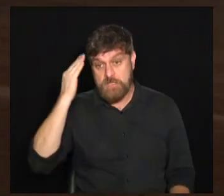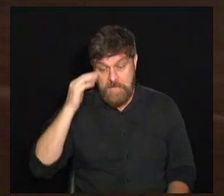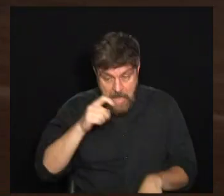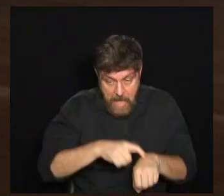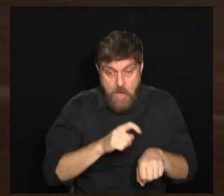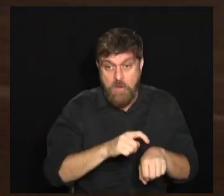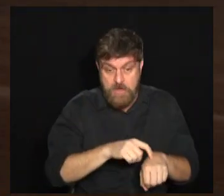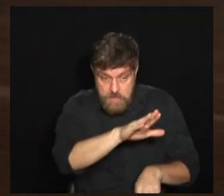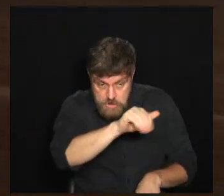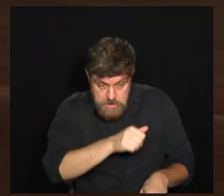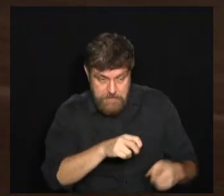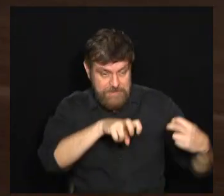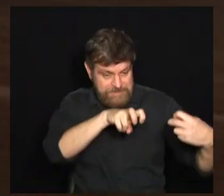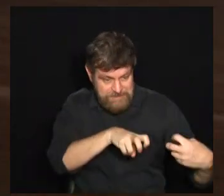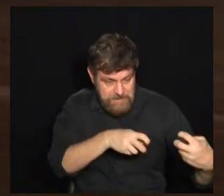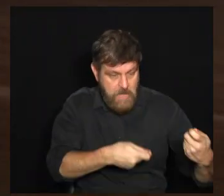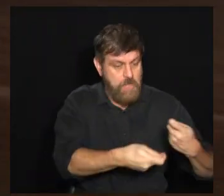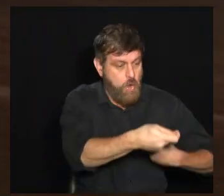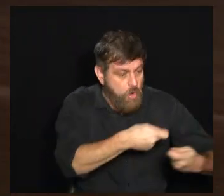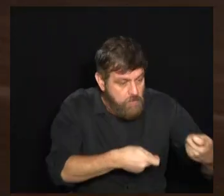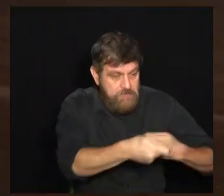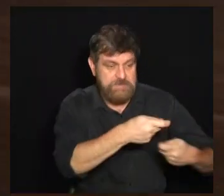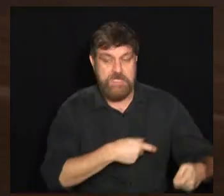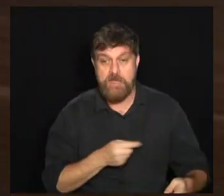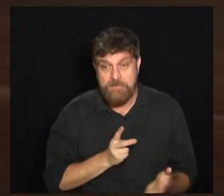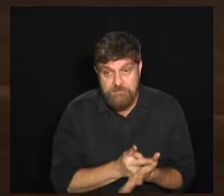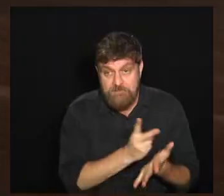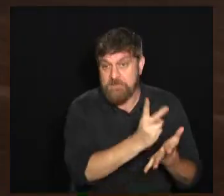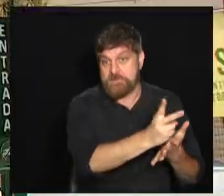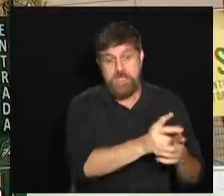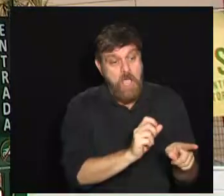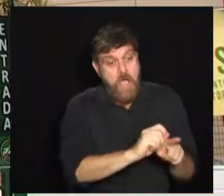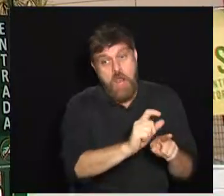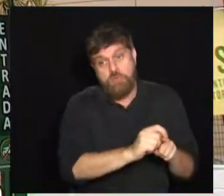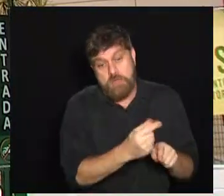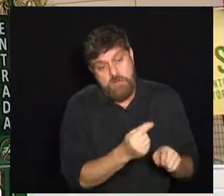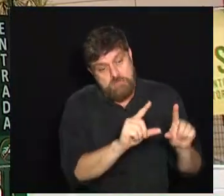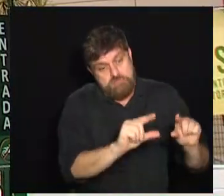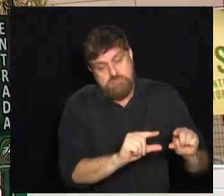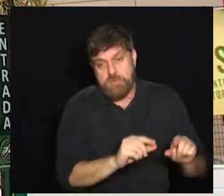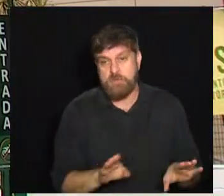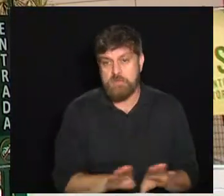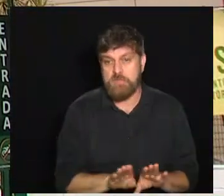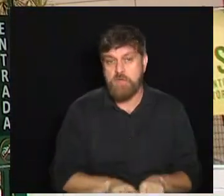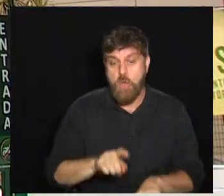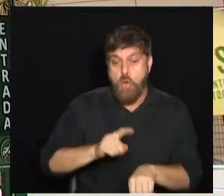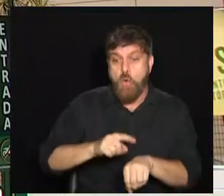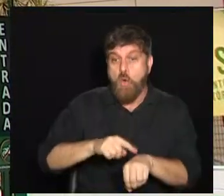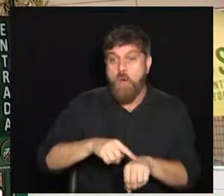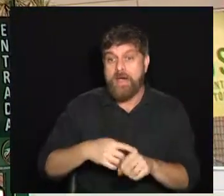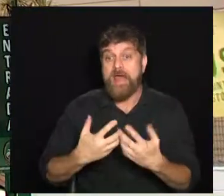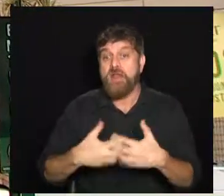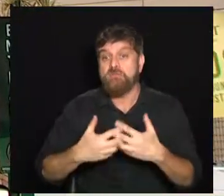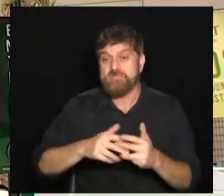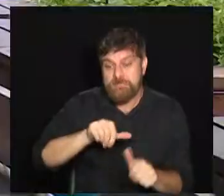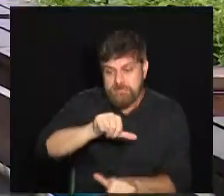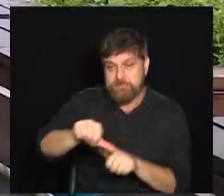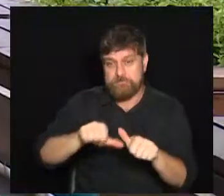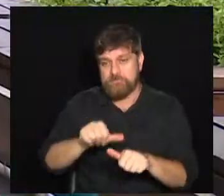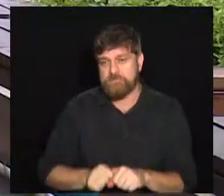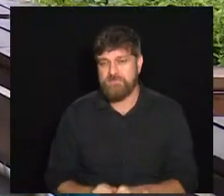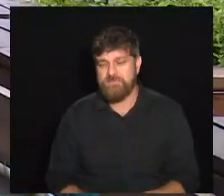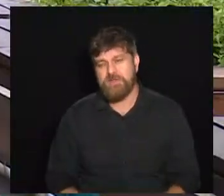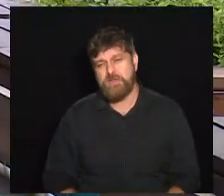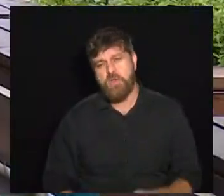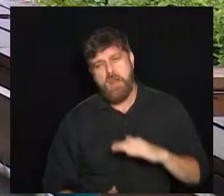sim de renegociar para que seja viável a continuidade das operações. As alterações no horário do funcionamento dos shoppings talvez durem